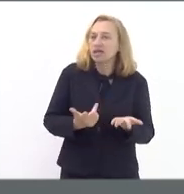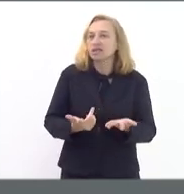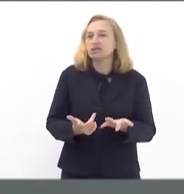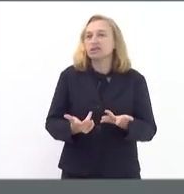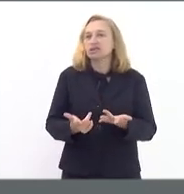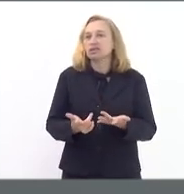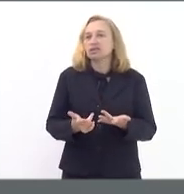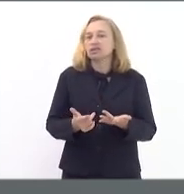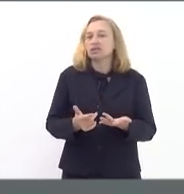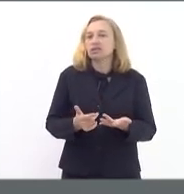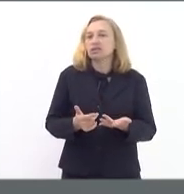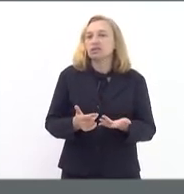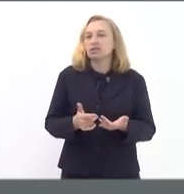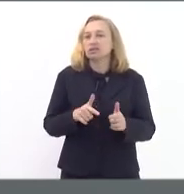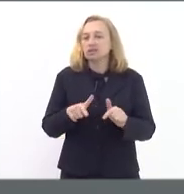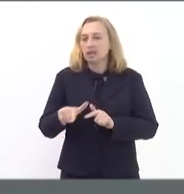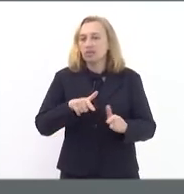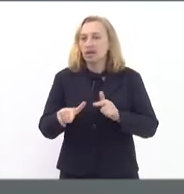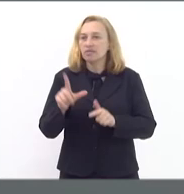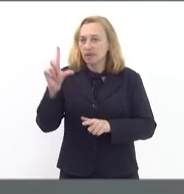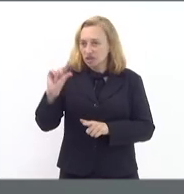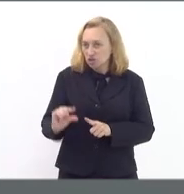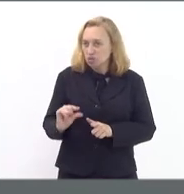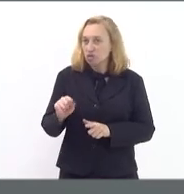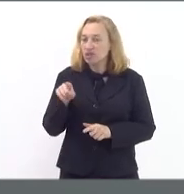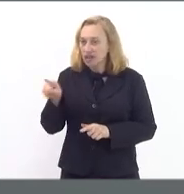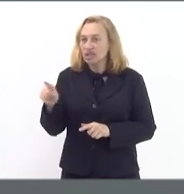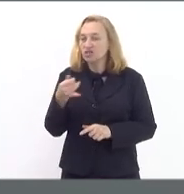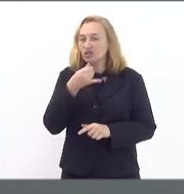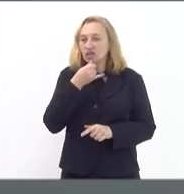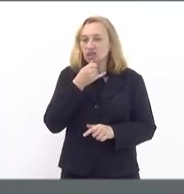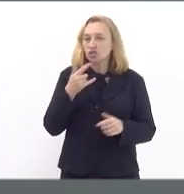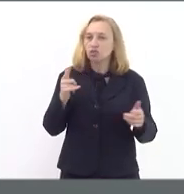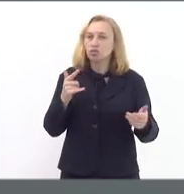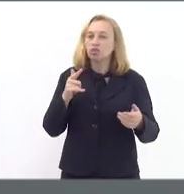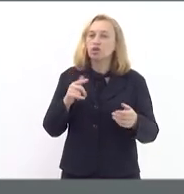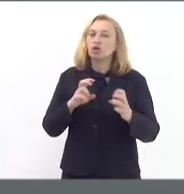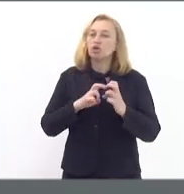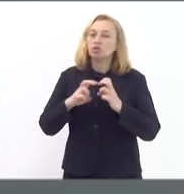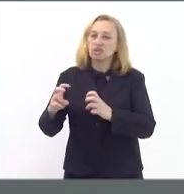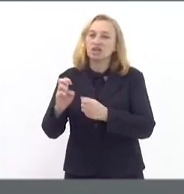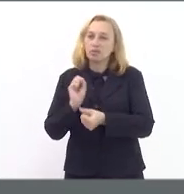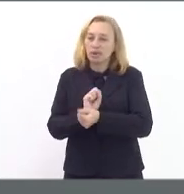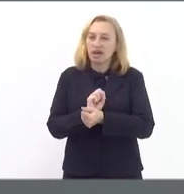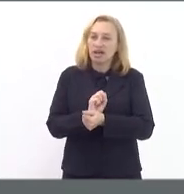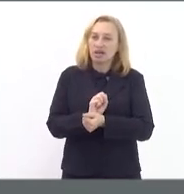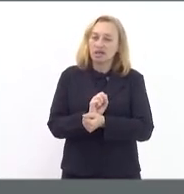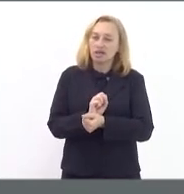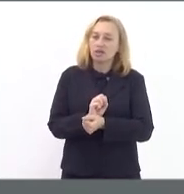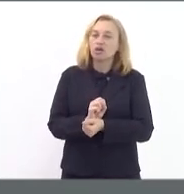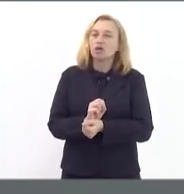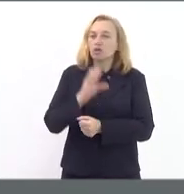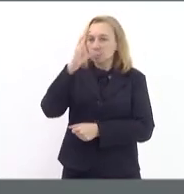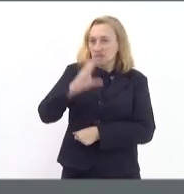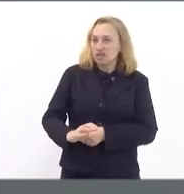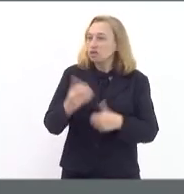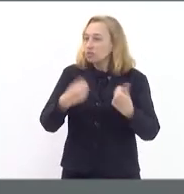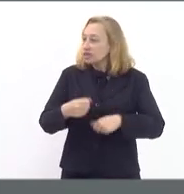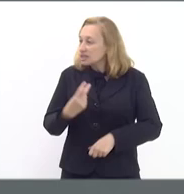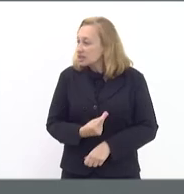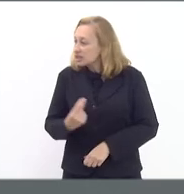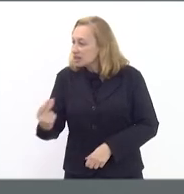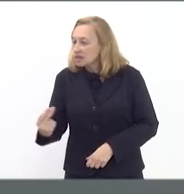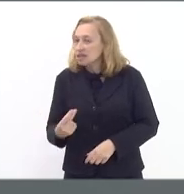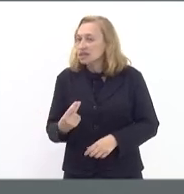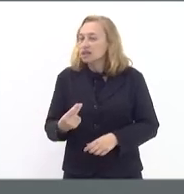nesse inteirinho para diminuir porque eles ficam satisfeitos quando o trem para o cidadão que precisa